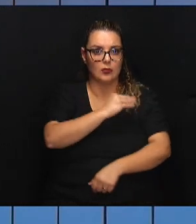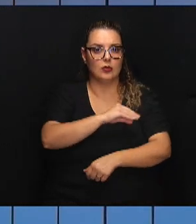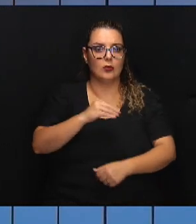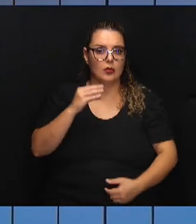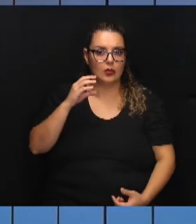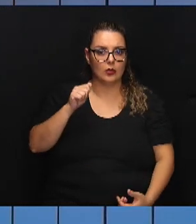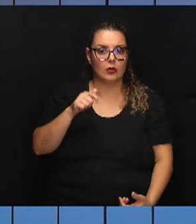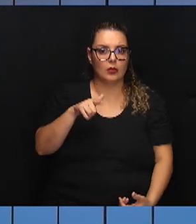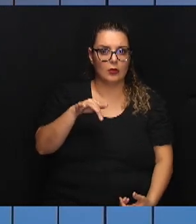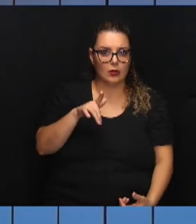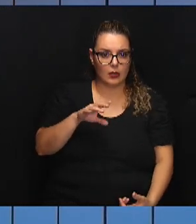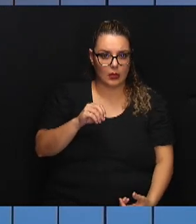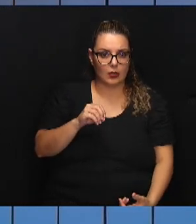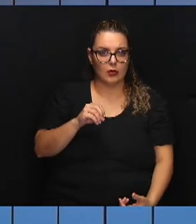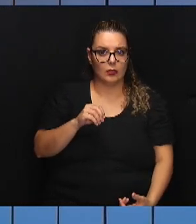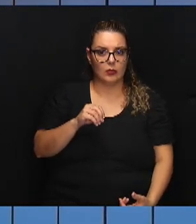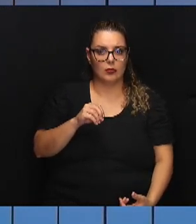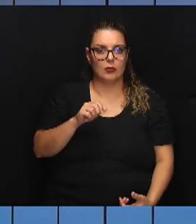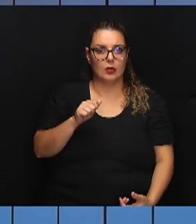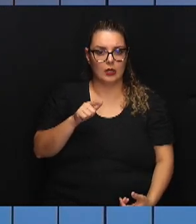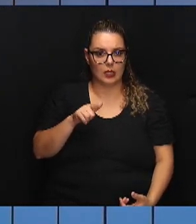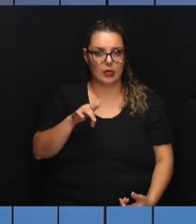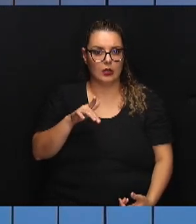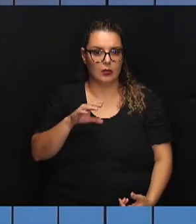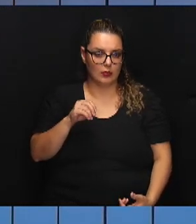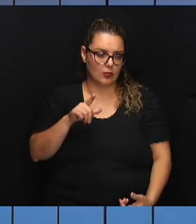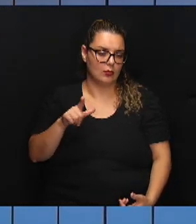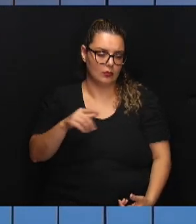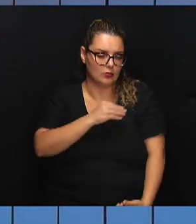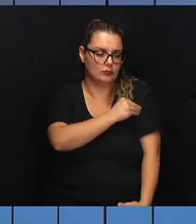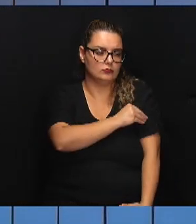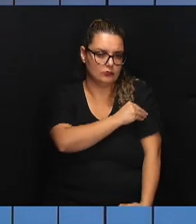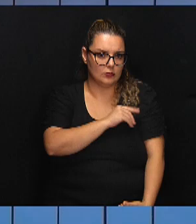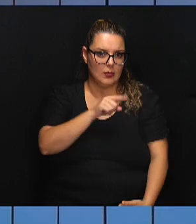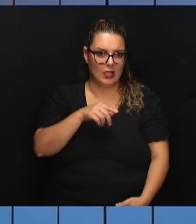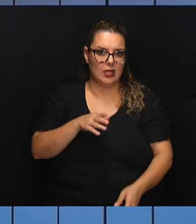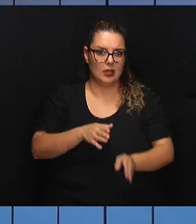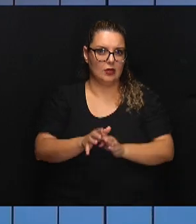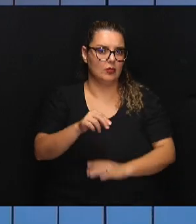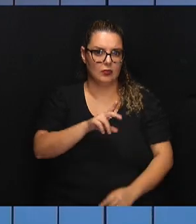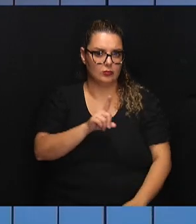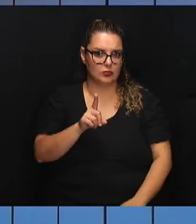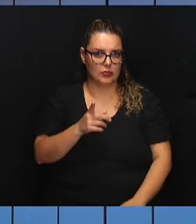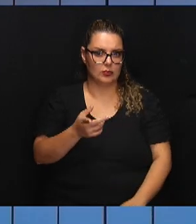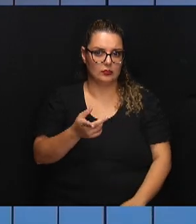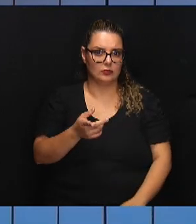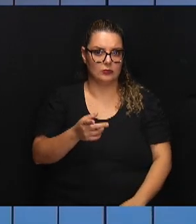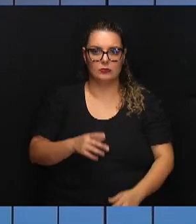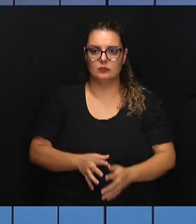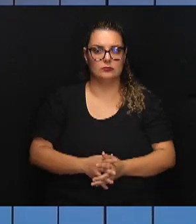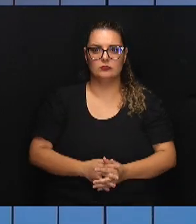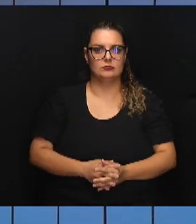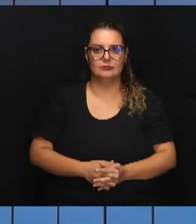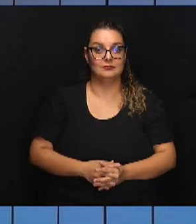dar uma cessada ali, né, na dor do ouvido. Isso é recomendado também?